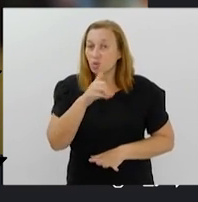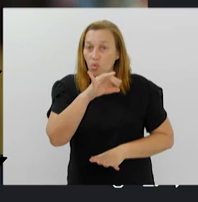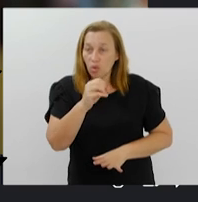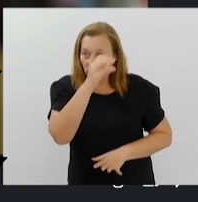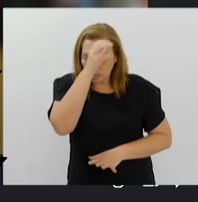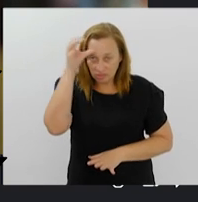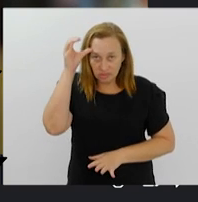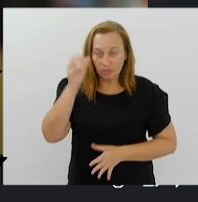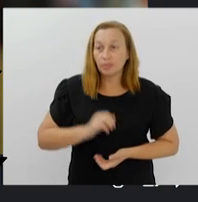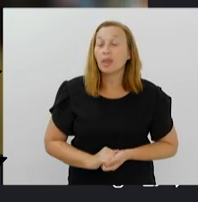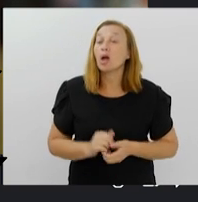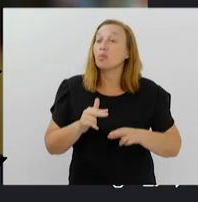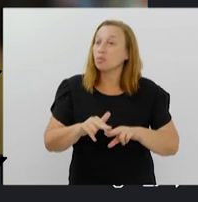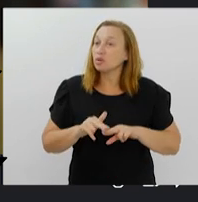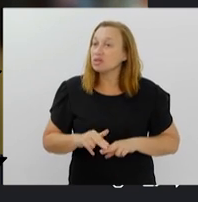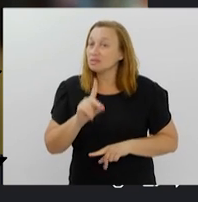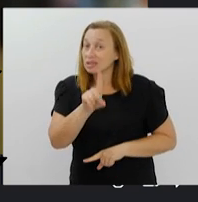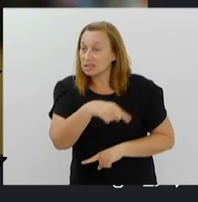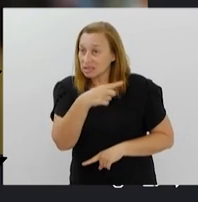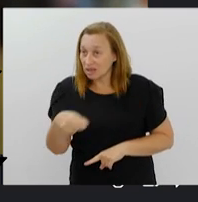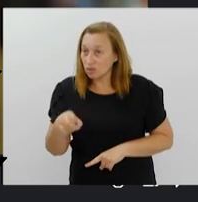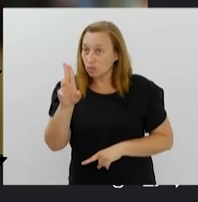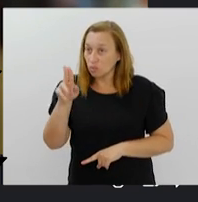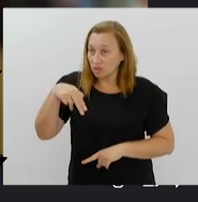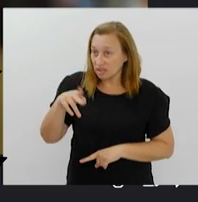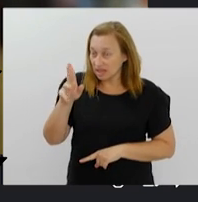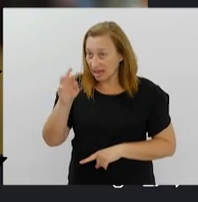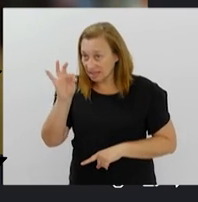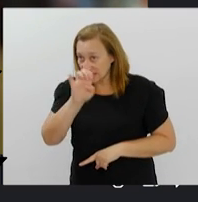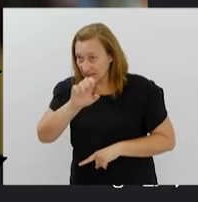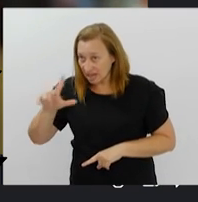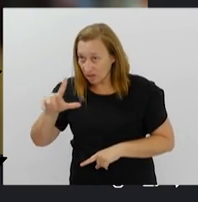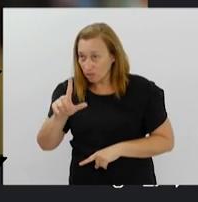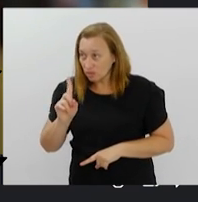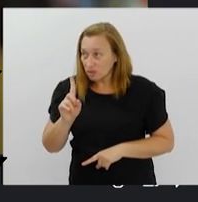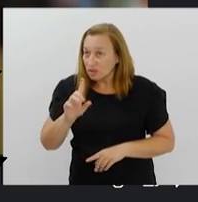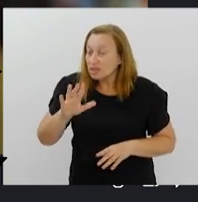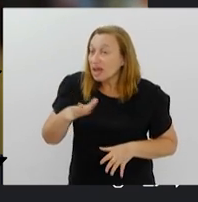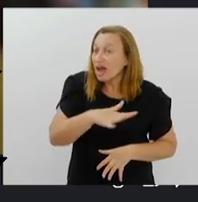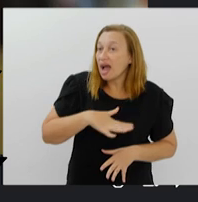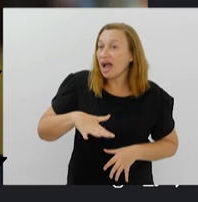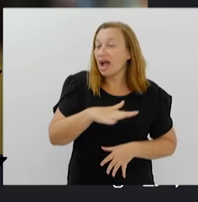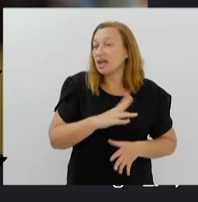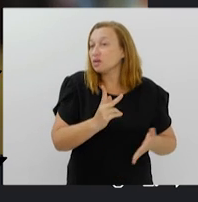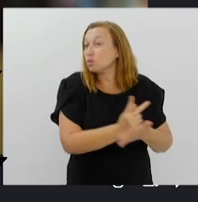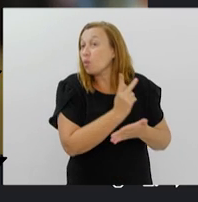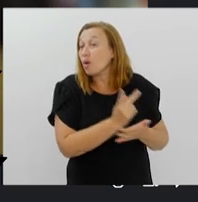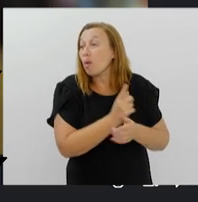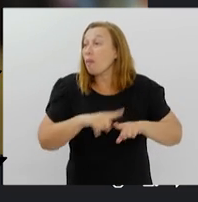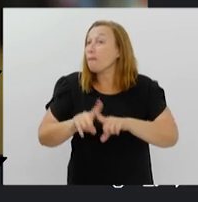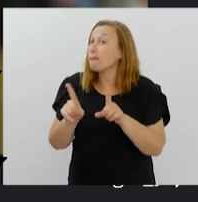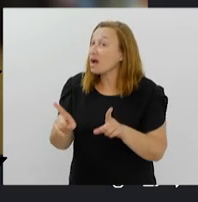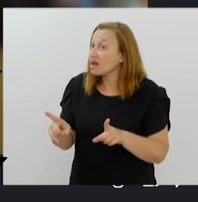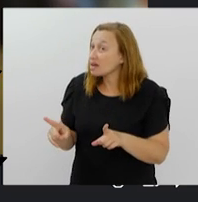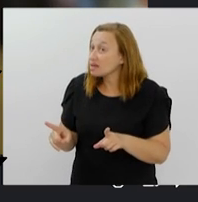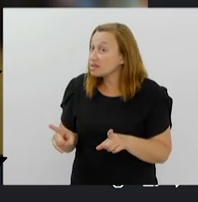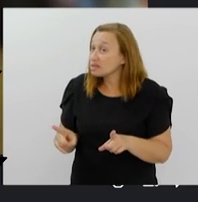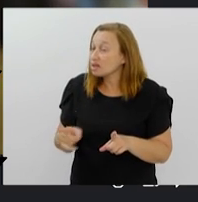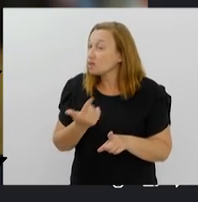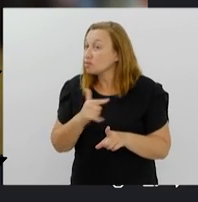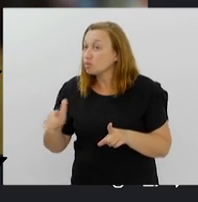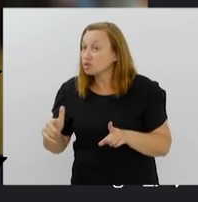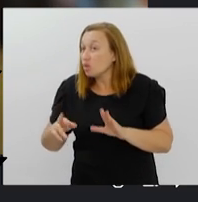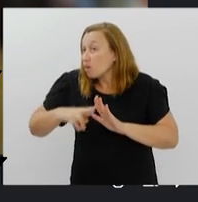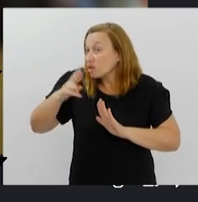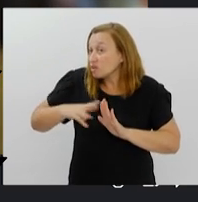Consumidor Portanto o cancelamento unilateral não está apenas no campo da imoralidade mas ele apesar de não ter uma